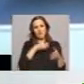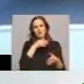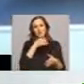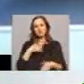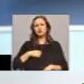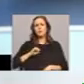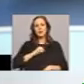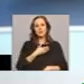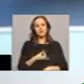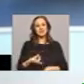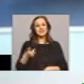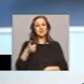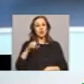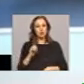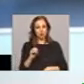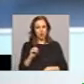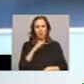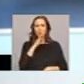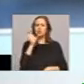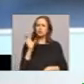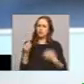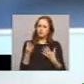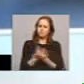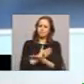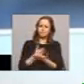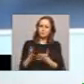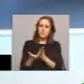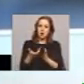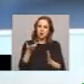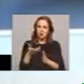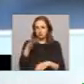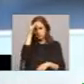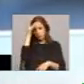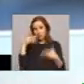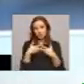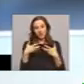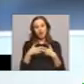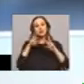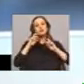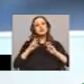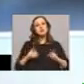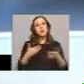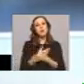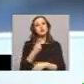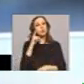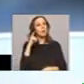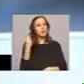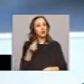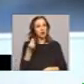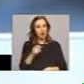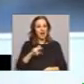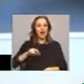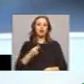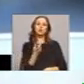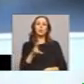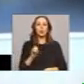de 1950, um país profundamente dividido e marcado pelos traumas da guerra. Na investigação da morte de uma menina, Arturo Andrade,